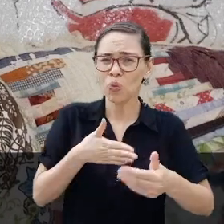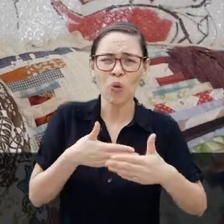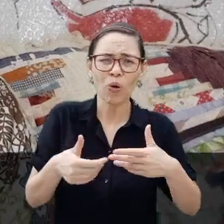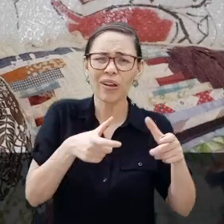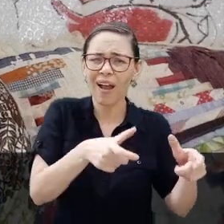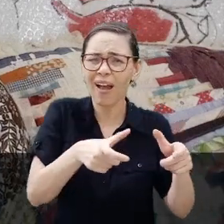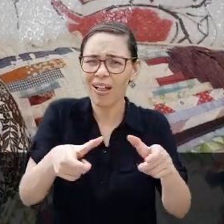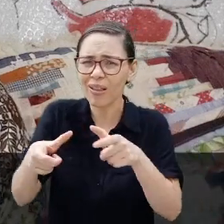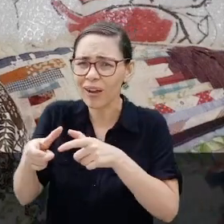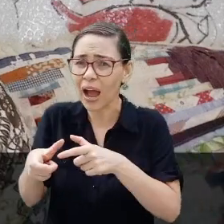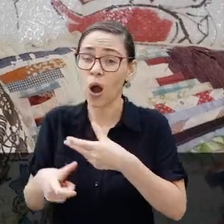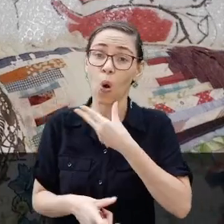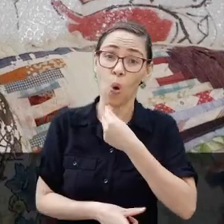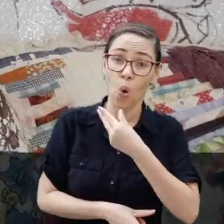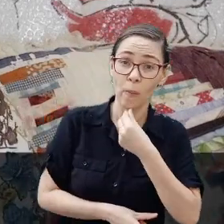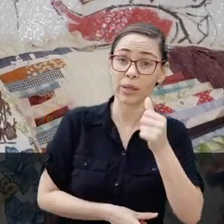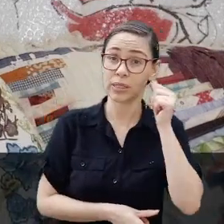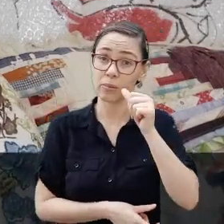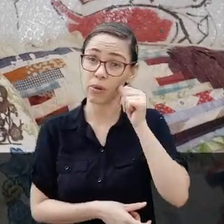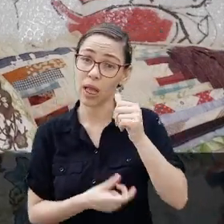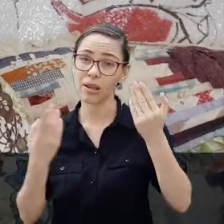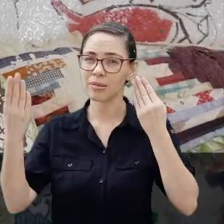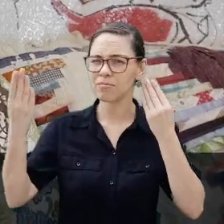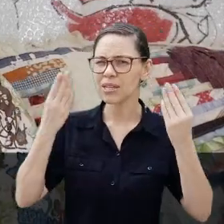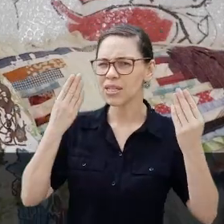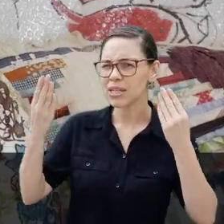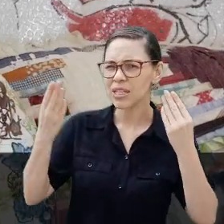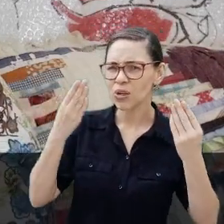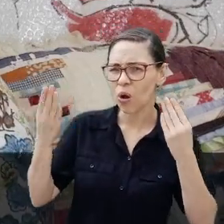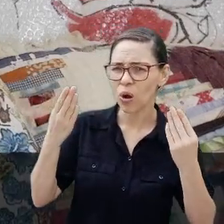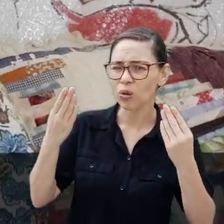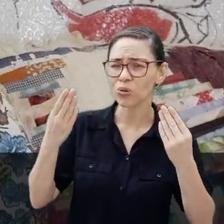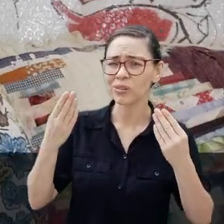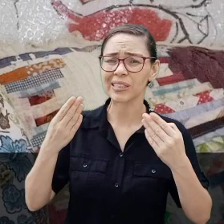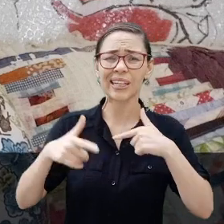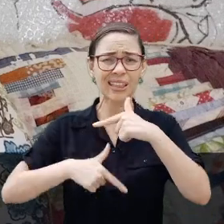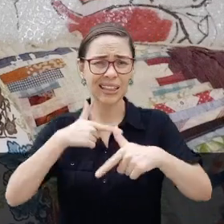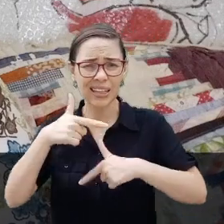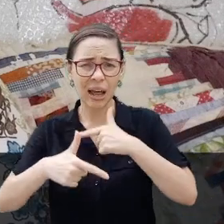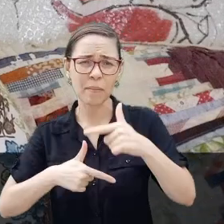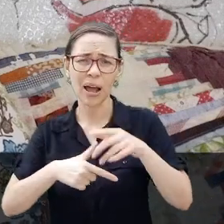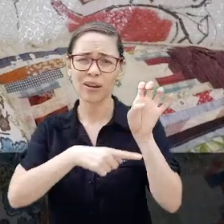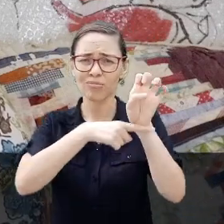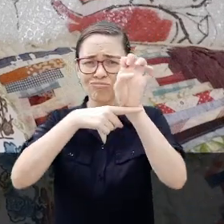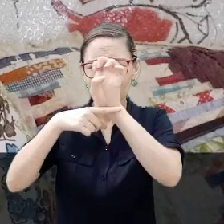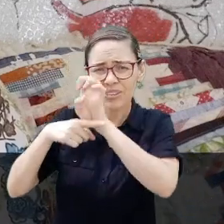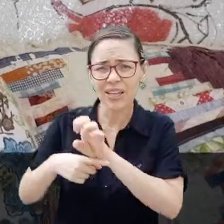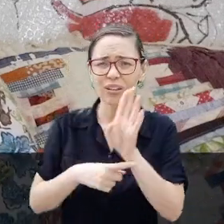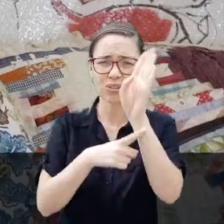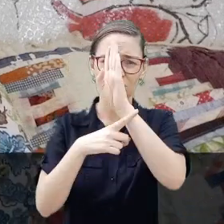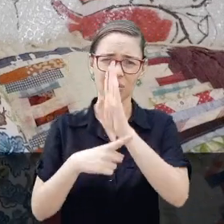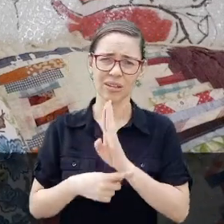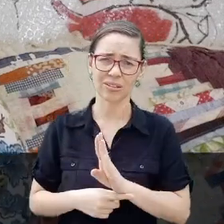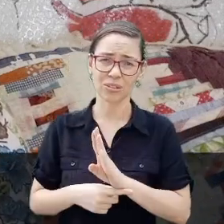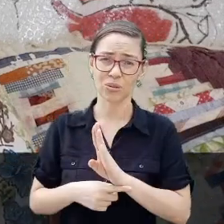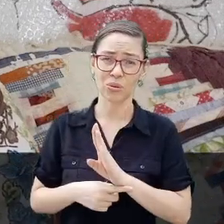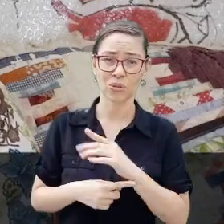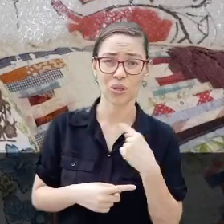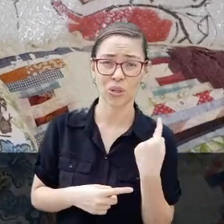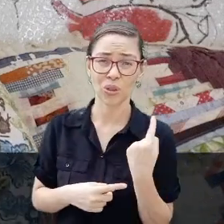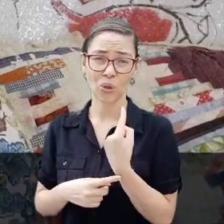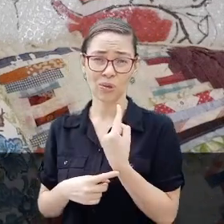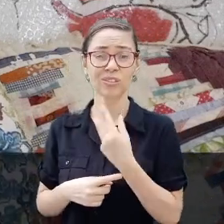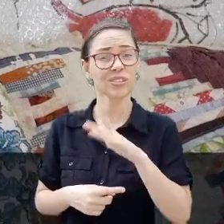capital, psicólogas e psicólogos que, nos diferentes campos do país, com as